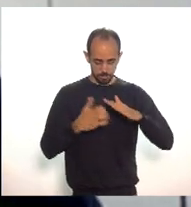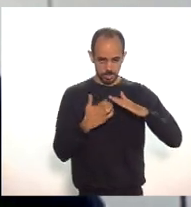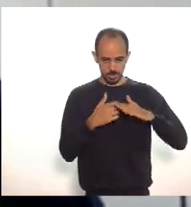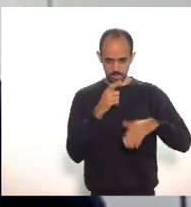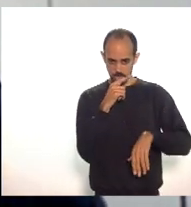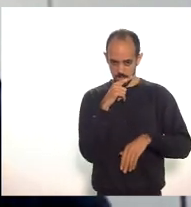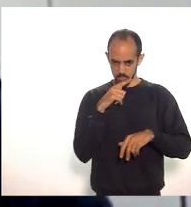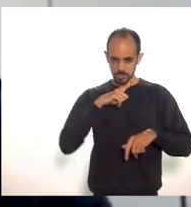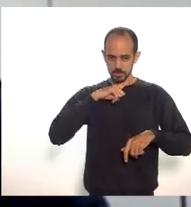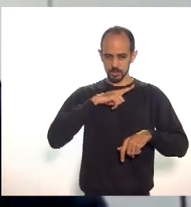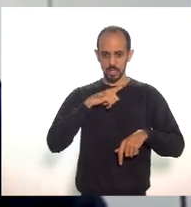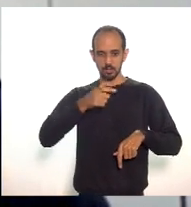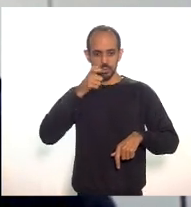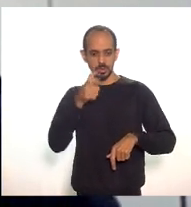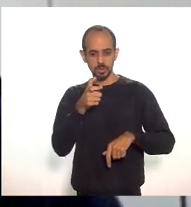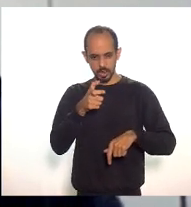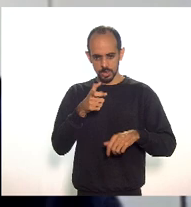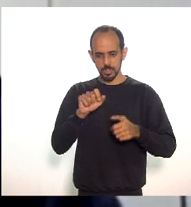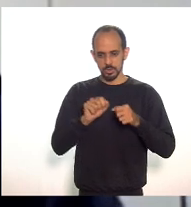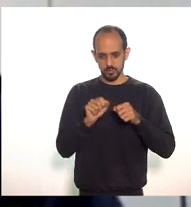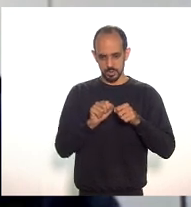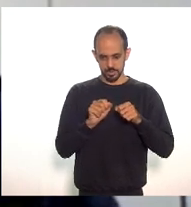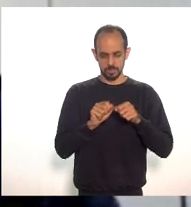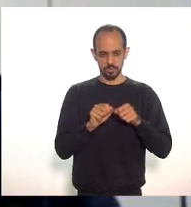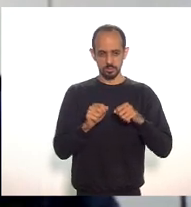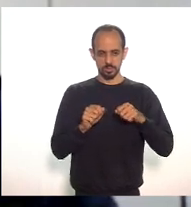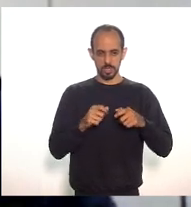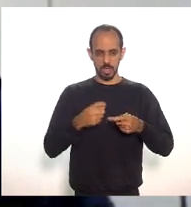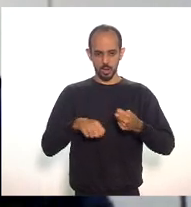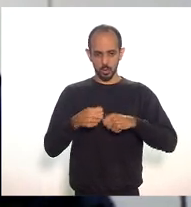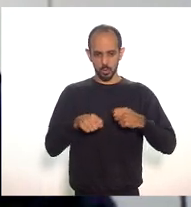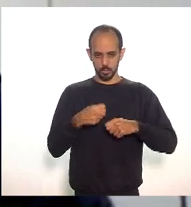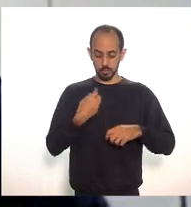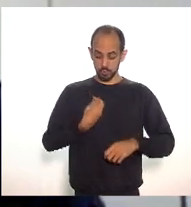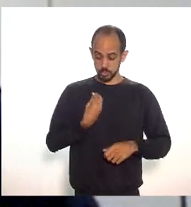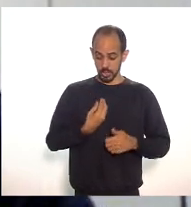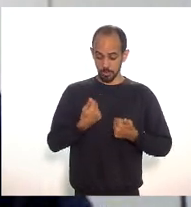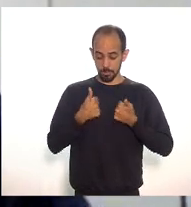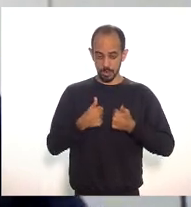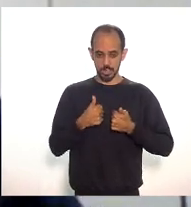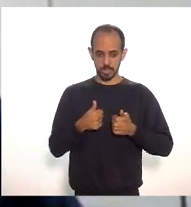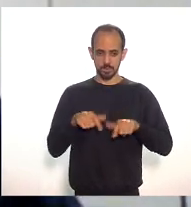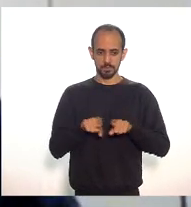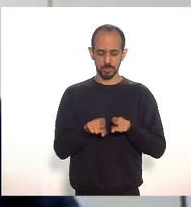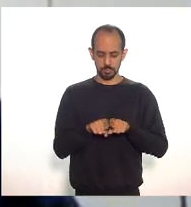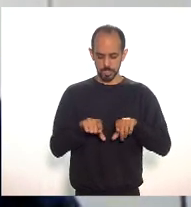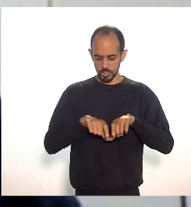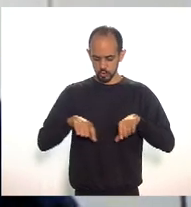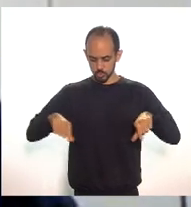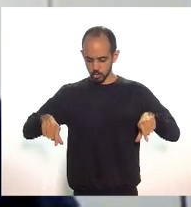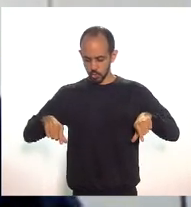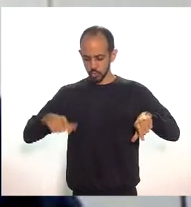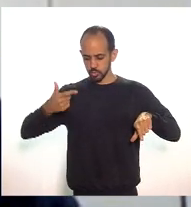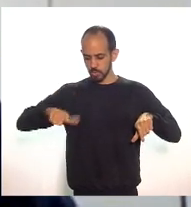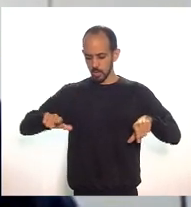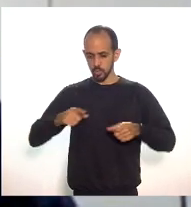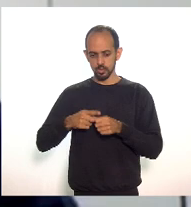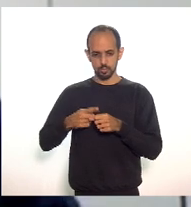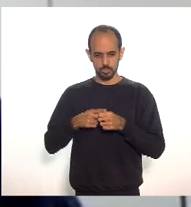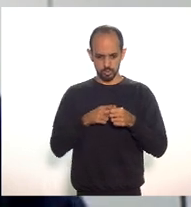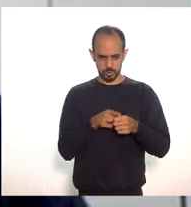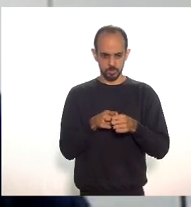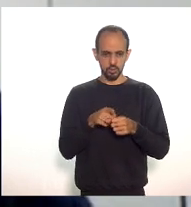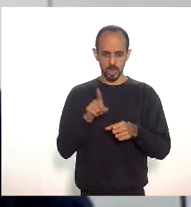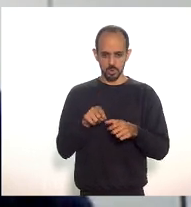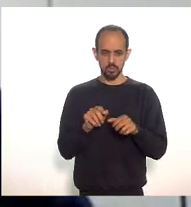investimento para fazer conomia funcionar levar água de qualidade levar a coleta de esgoto diferente município o que